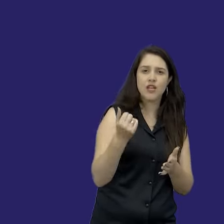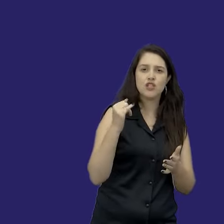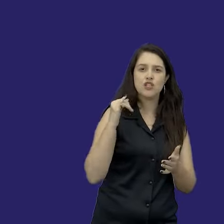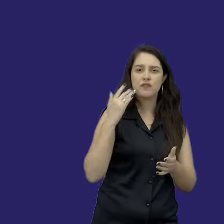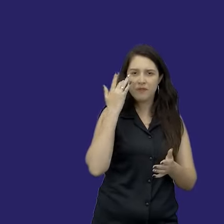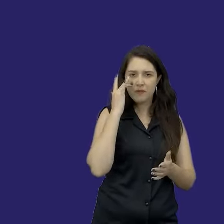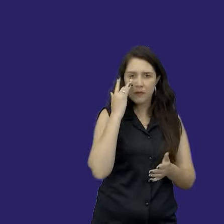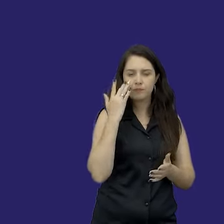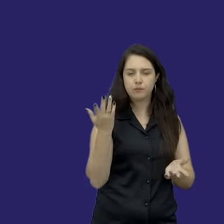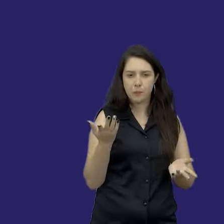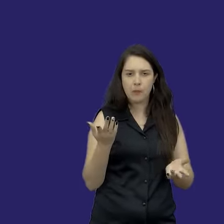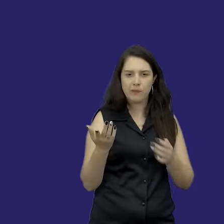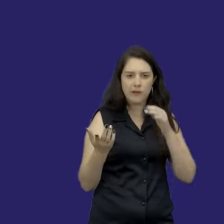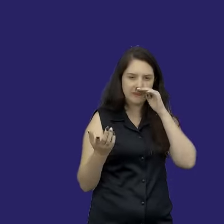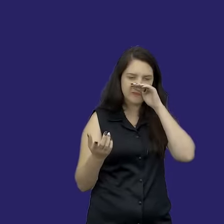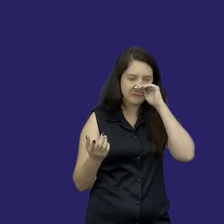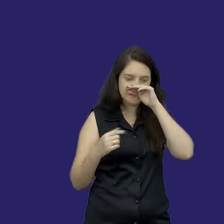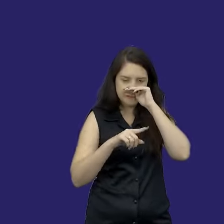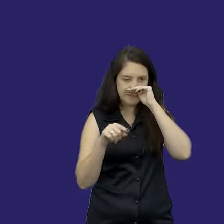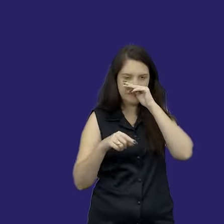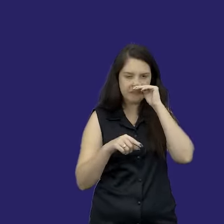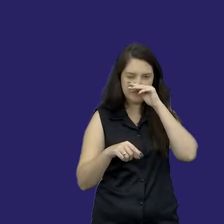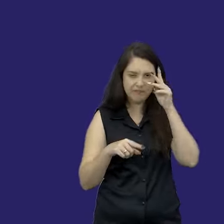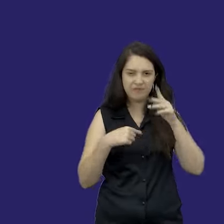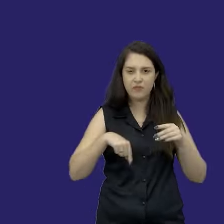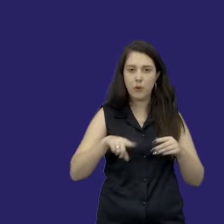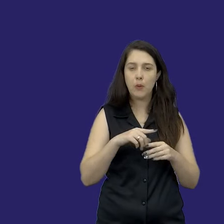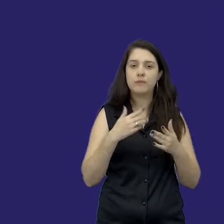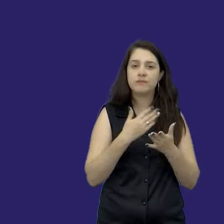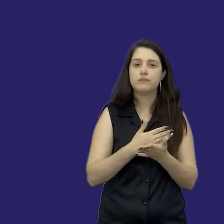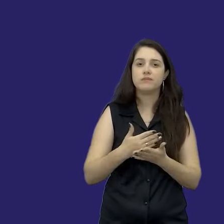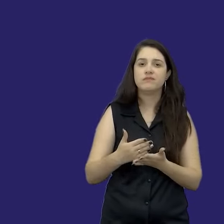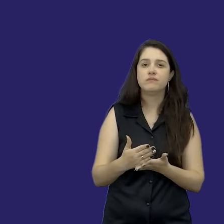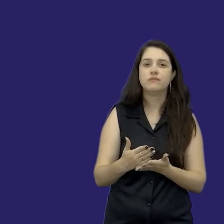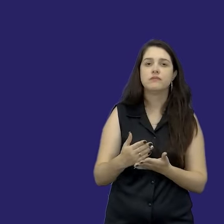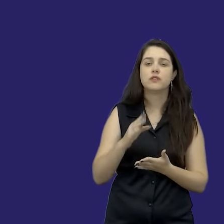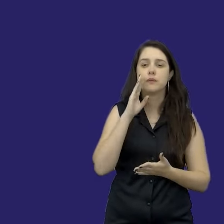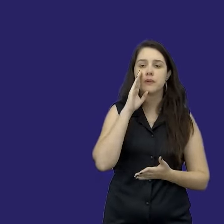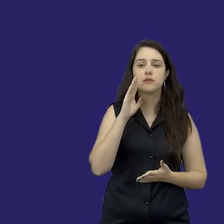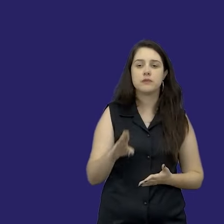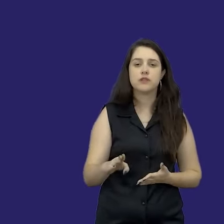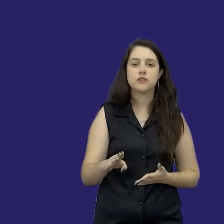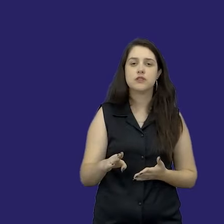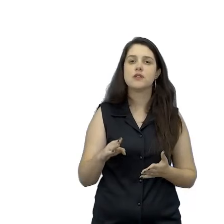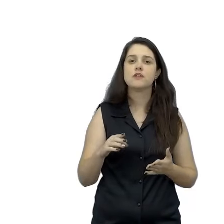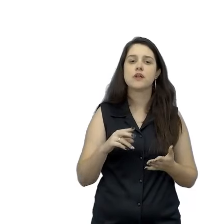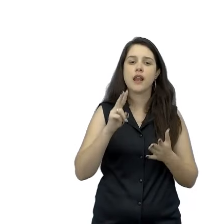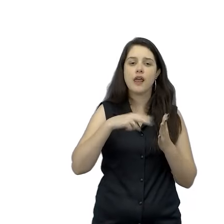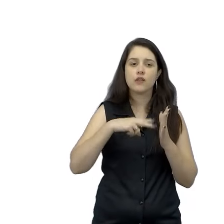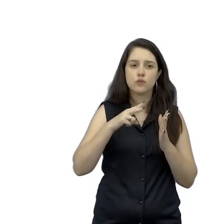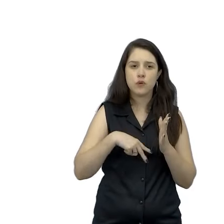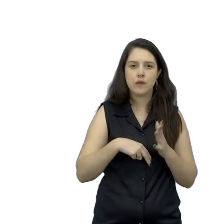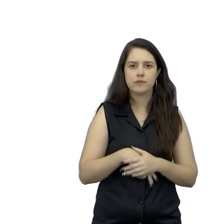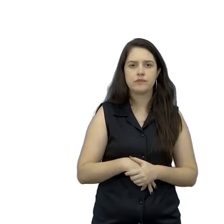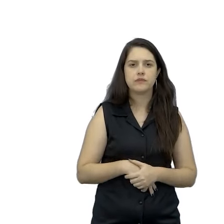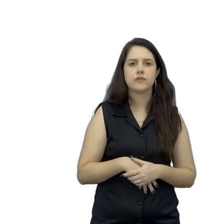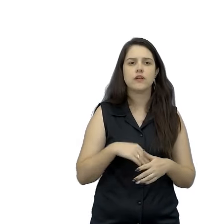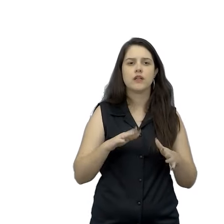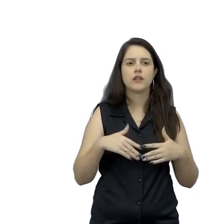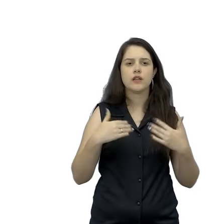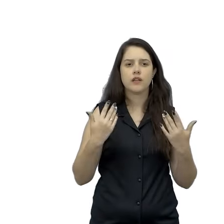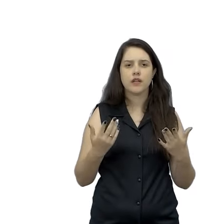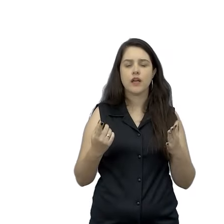proposto para que vocês fizessem uma avaliação diagnóstica desse aluno, principalmente dessa parte de leitura. Então, eu